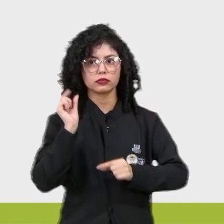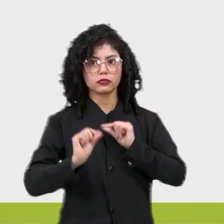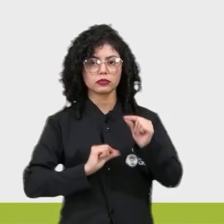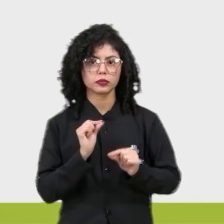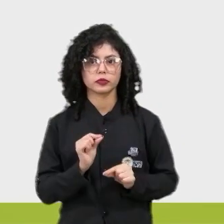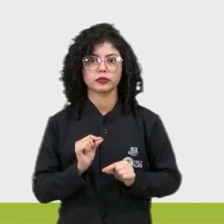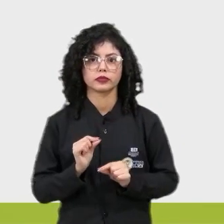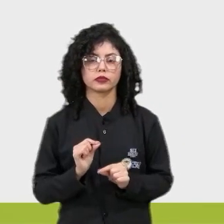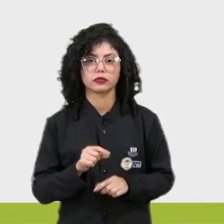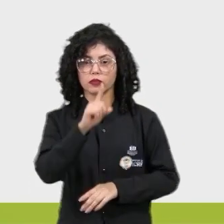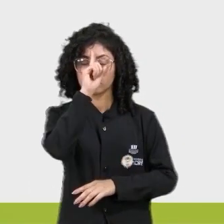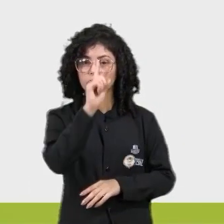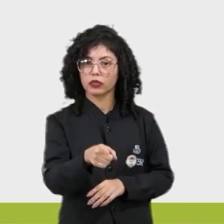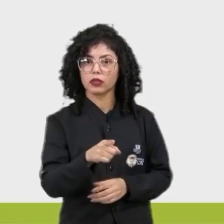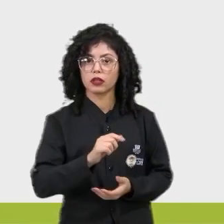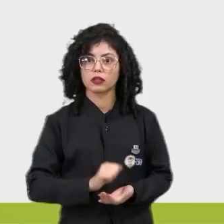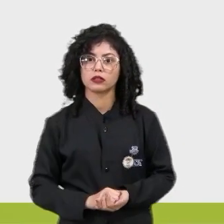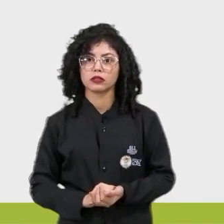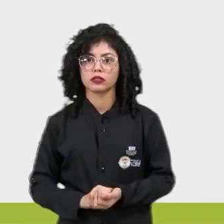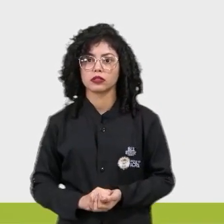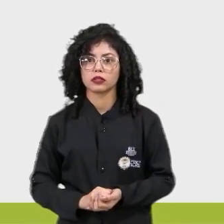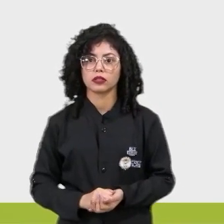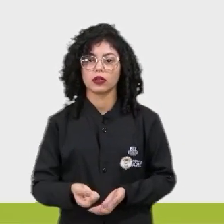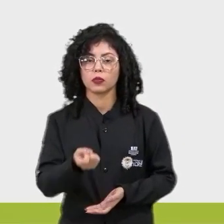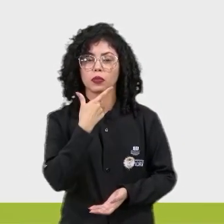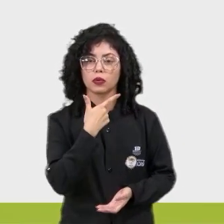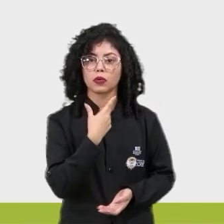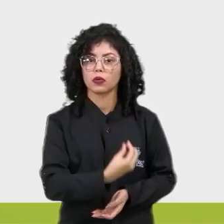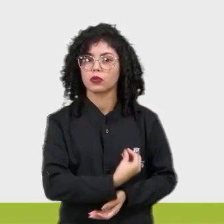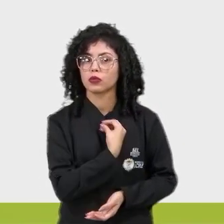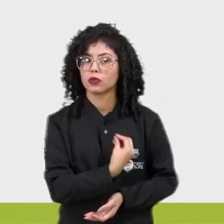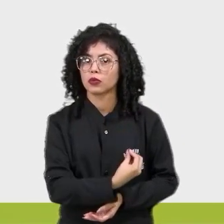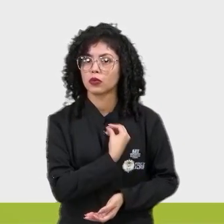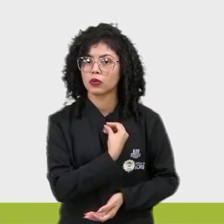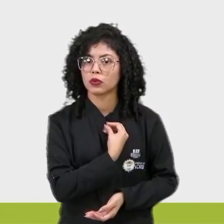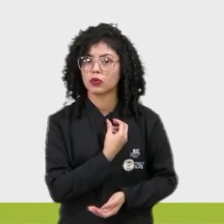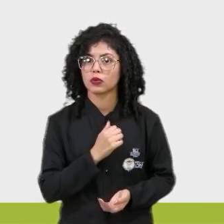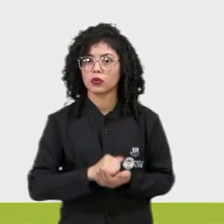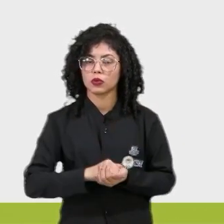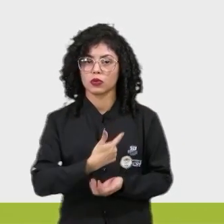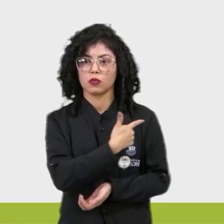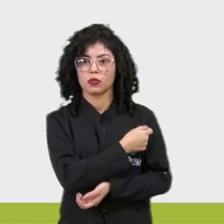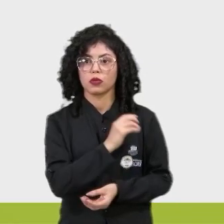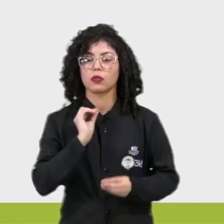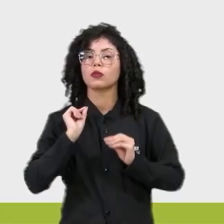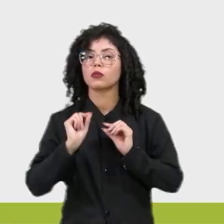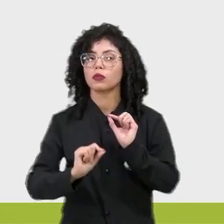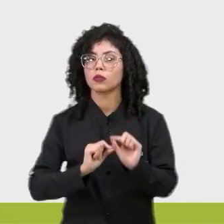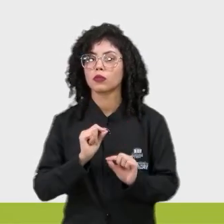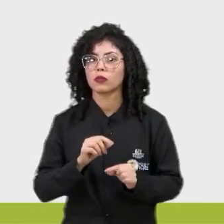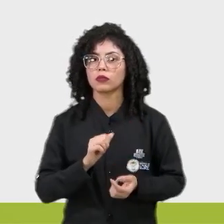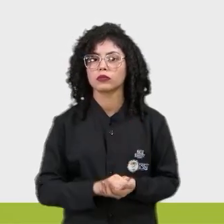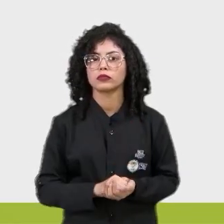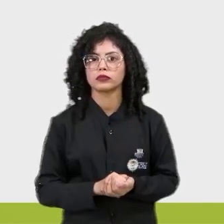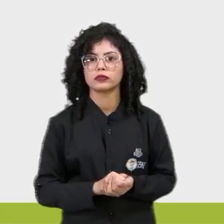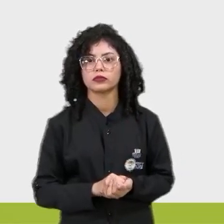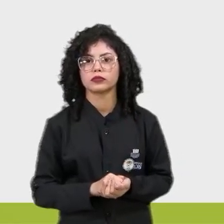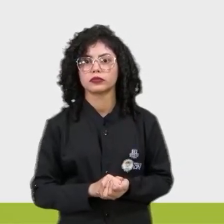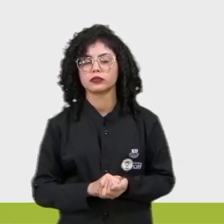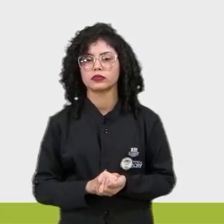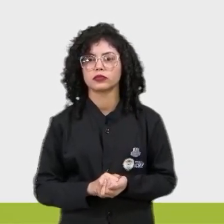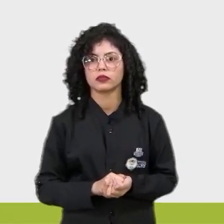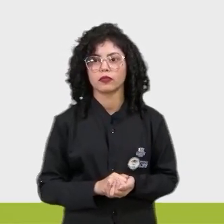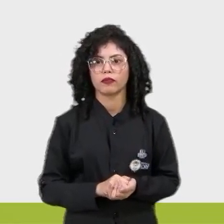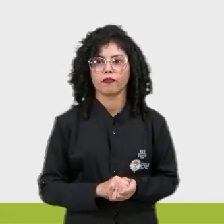Tem um comando aqui e fala que o medicamento apresenta potencial aplicação para. Vamos ler essa questão